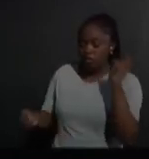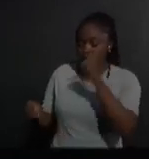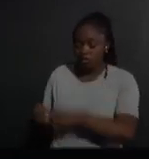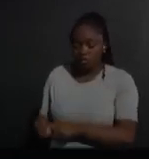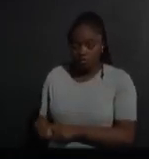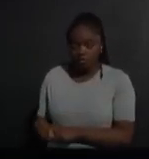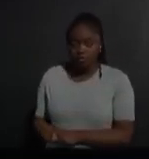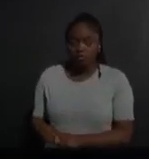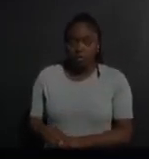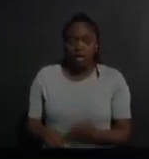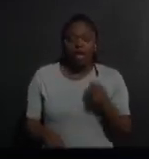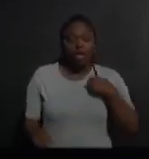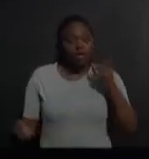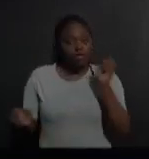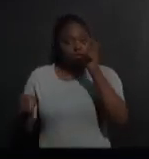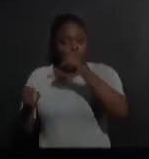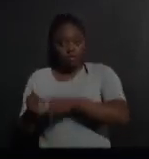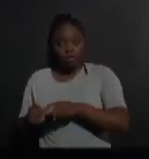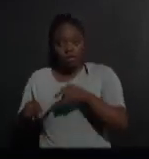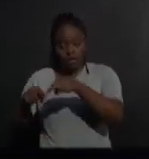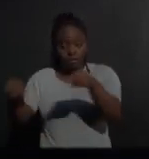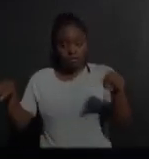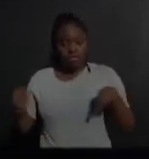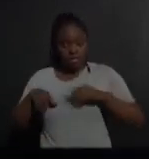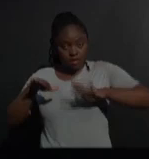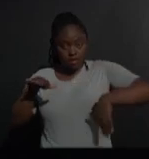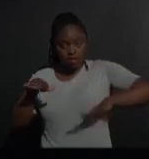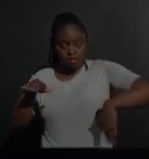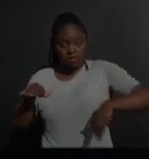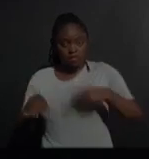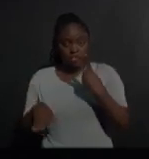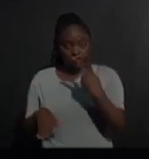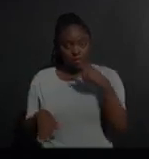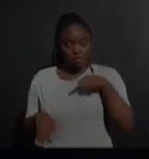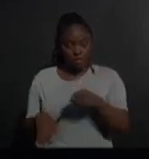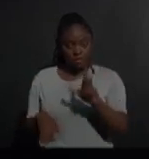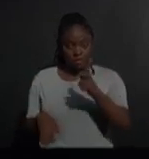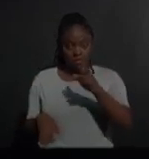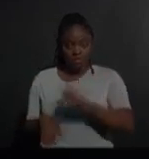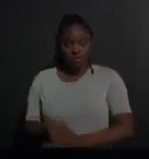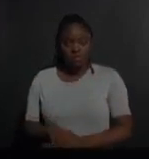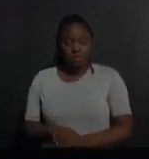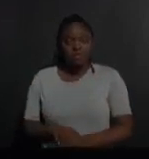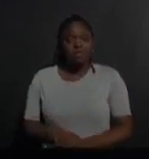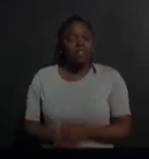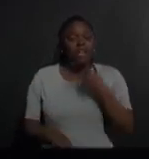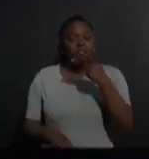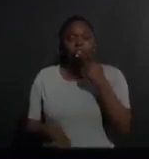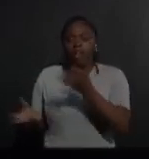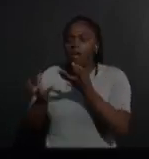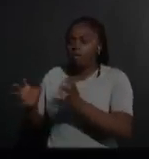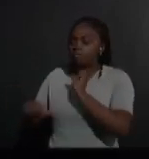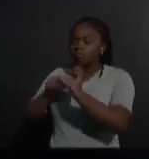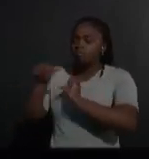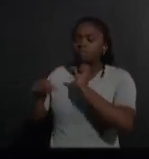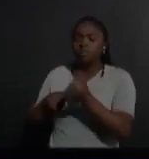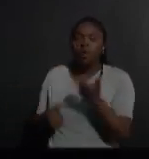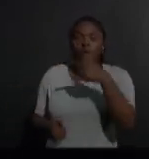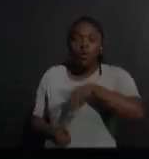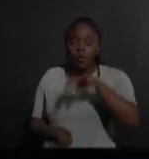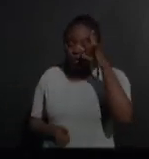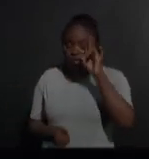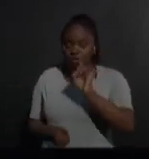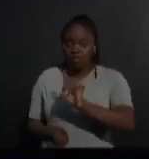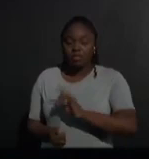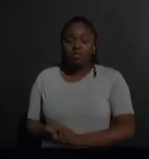porque deu errado. Era uma piscininha, 2.000 litros. A piscininha estourou. Eu falei assim, quero que troca. Foi no dia seguinte. Falei assim,